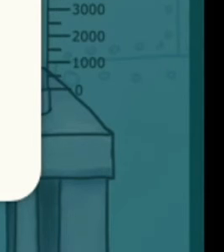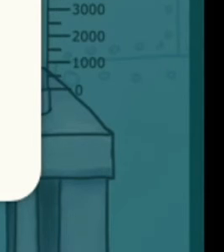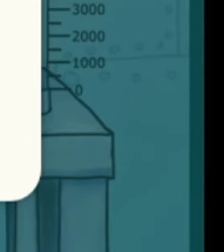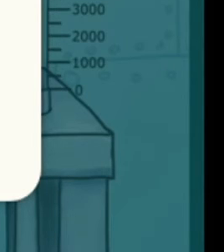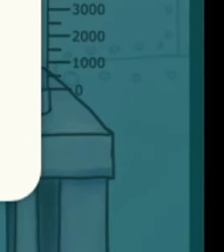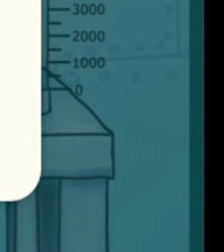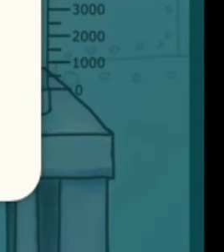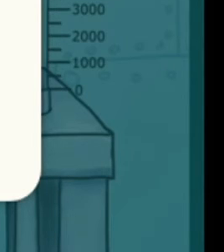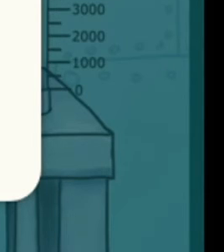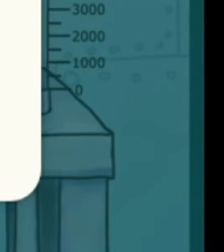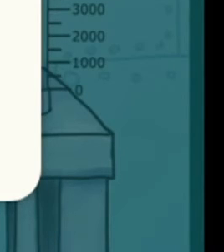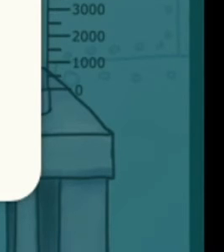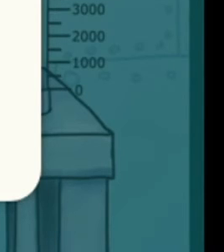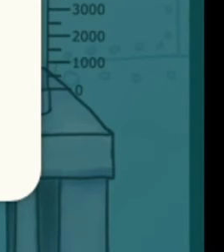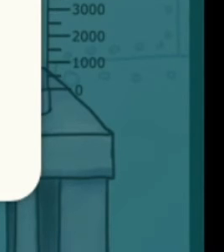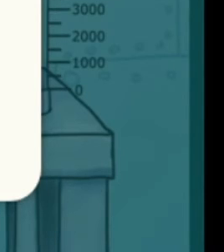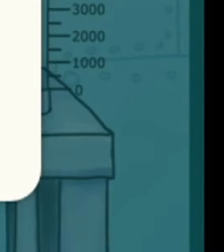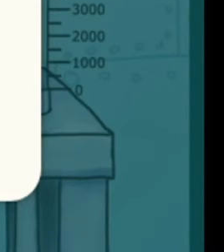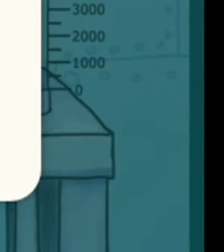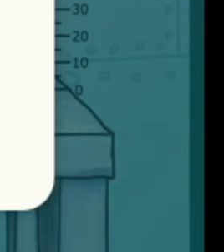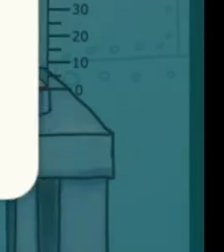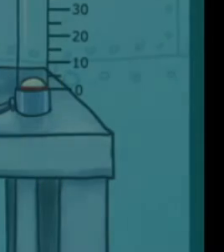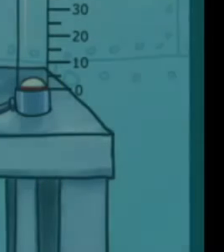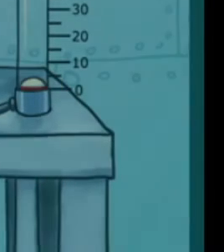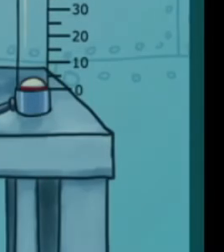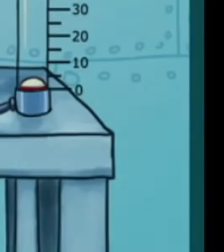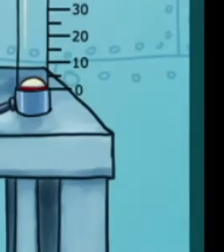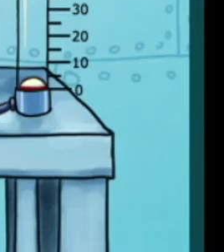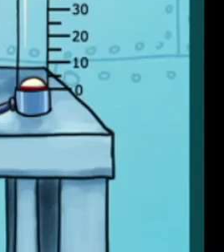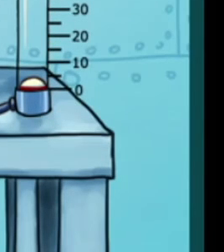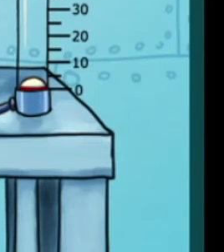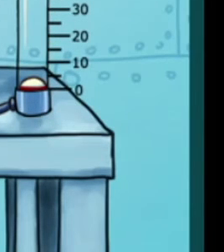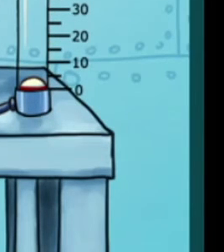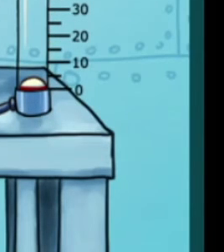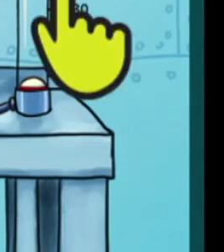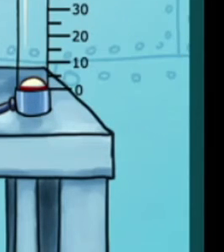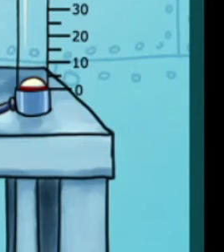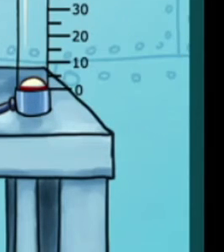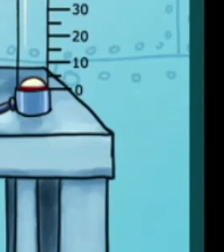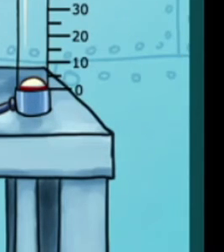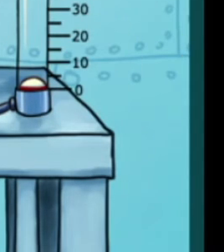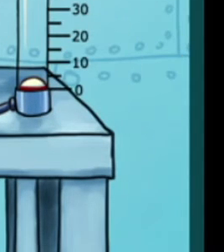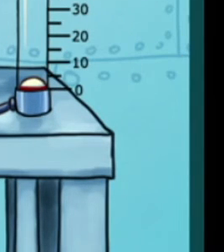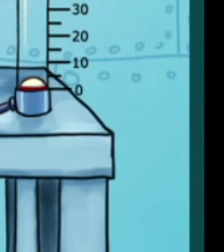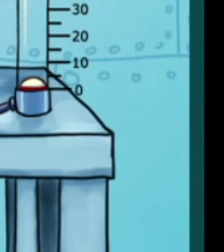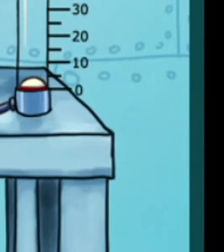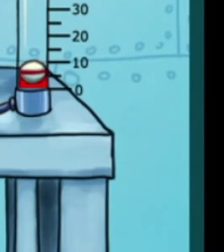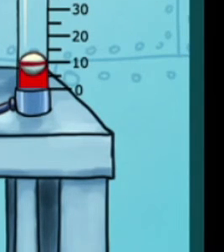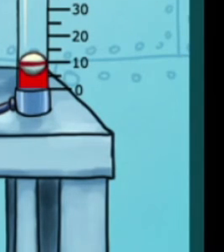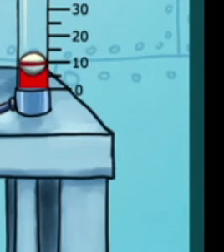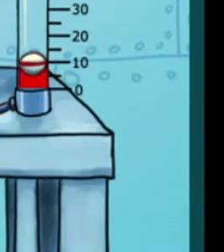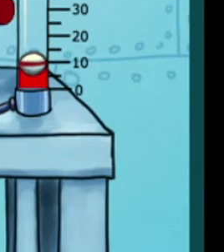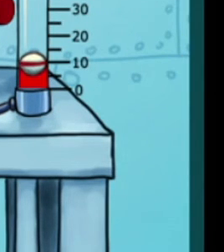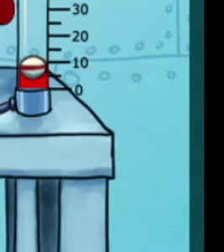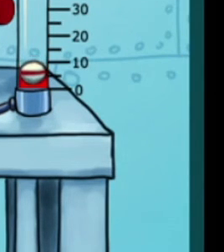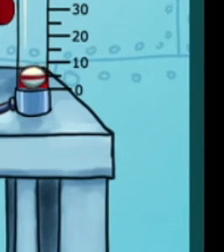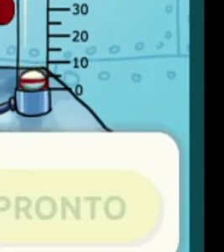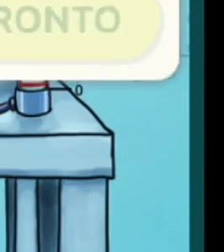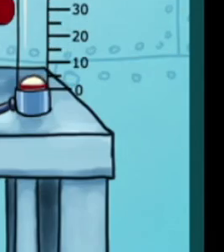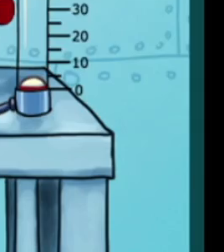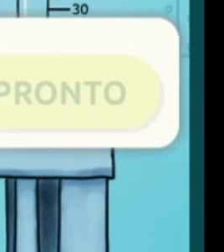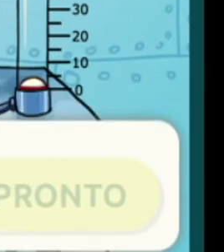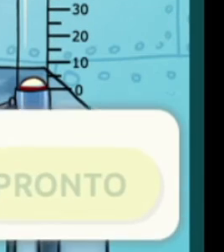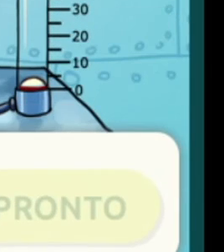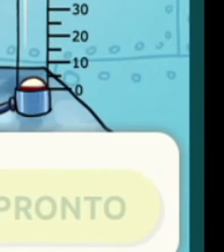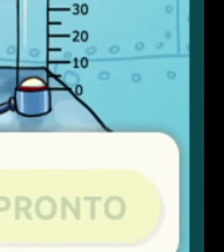tinta que eu vou usar. Eu vou escolher a cor laranja agora. Escolhi da cor laranja. Ele está